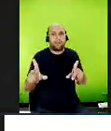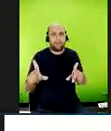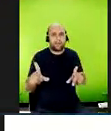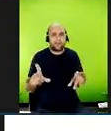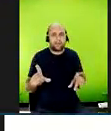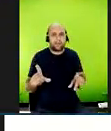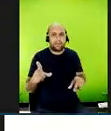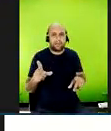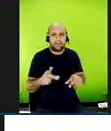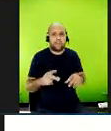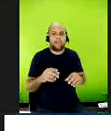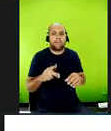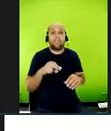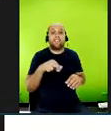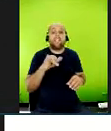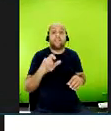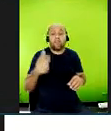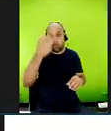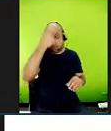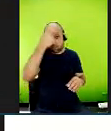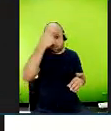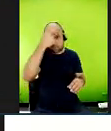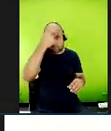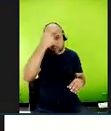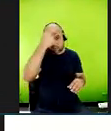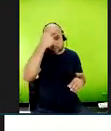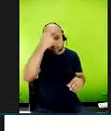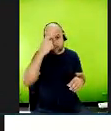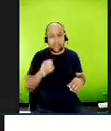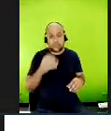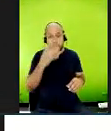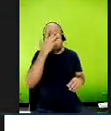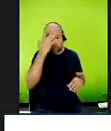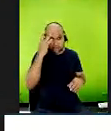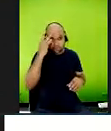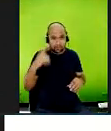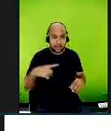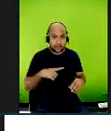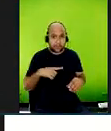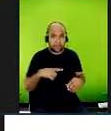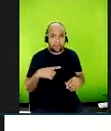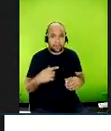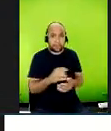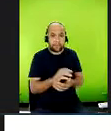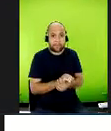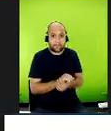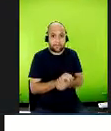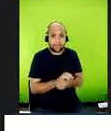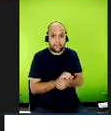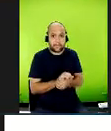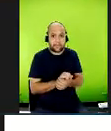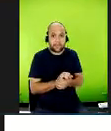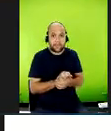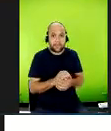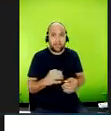experiências mesmo nível de consciência e maturidade que essa vida e trajetória levou até essa pessoa então respeitar o